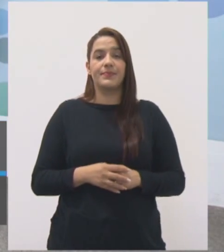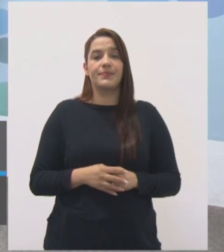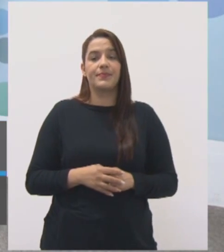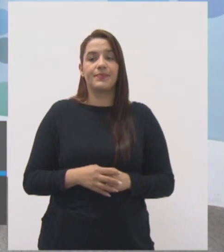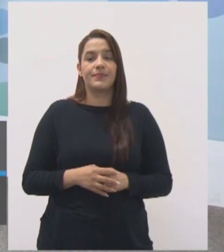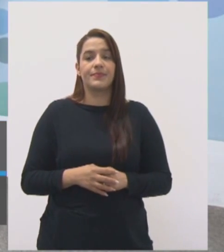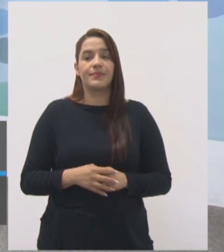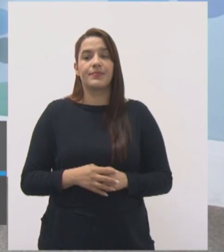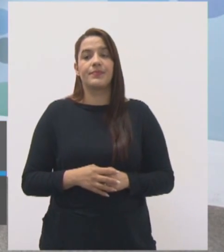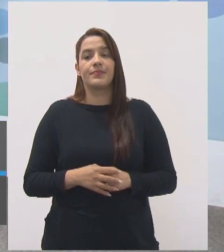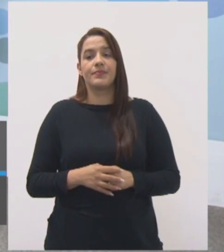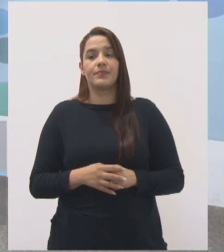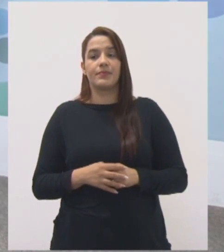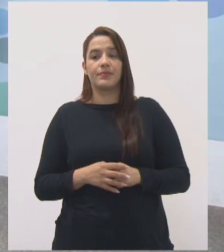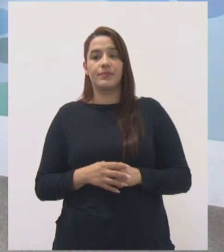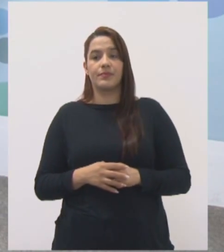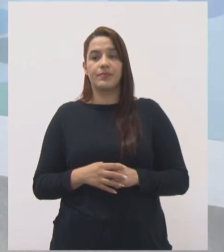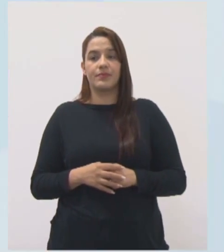Vamos.